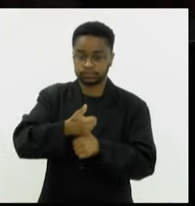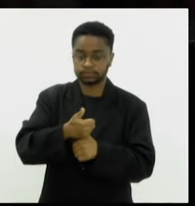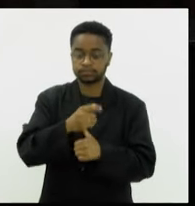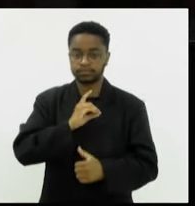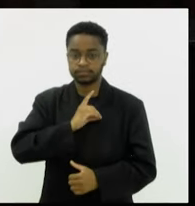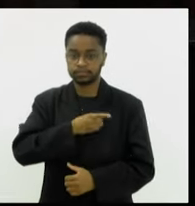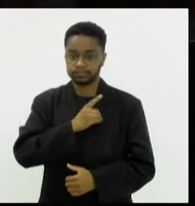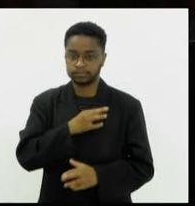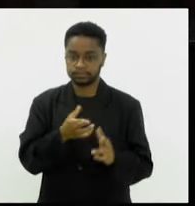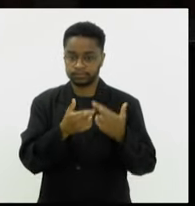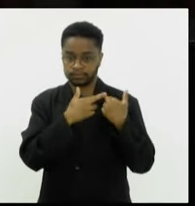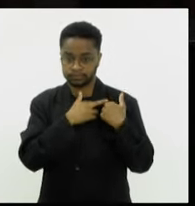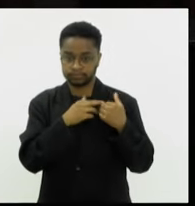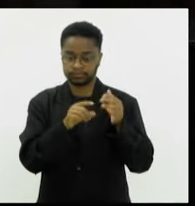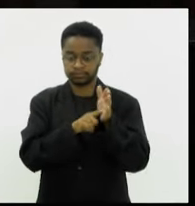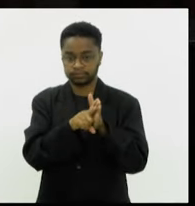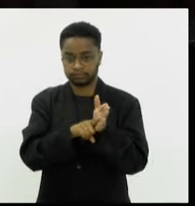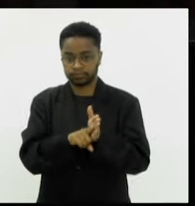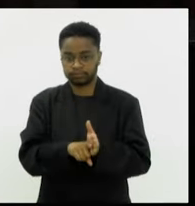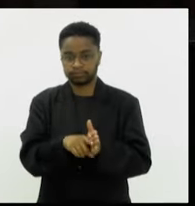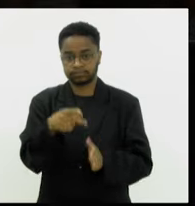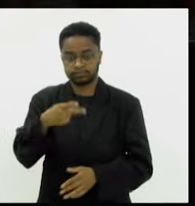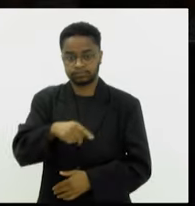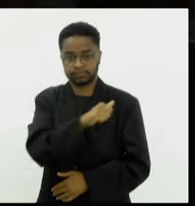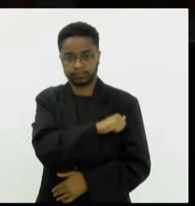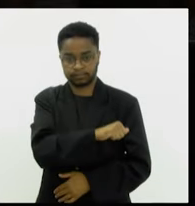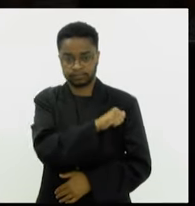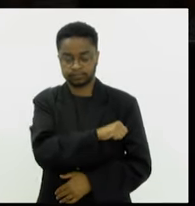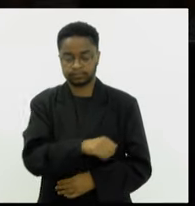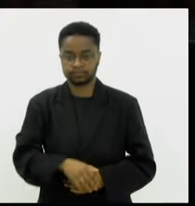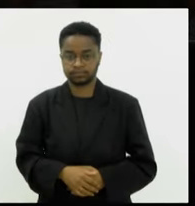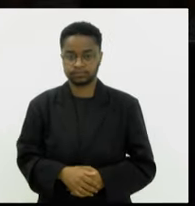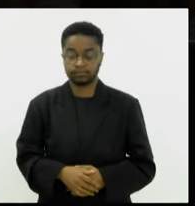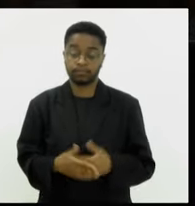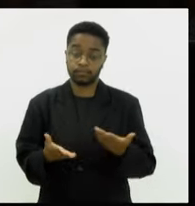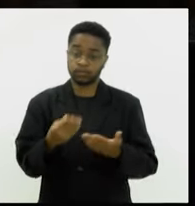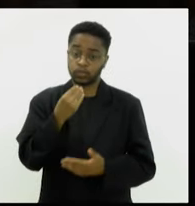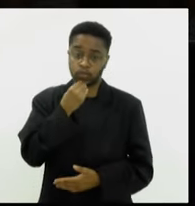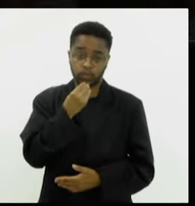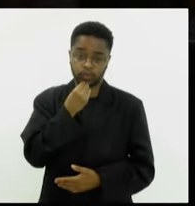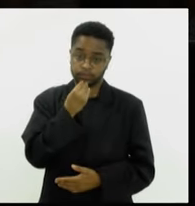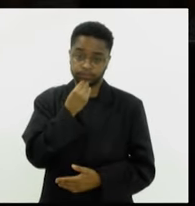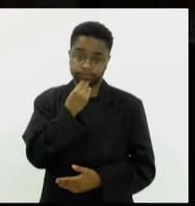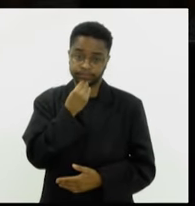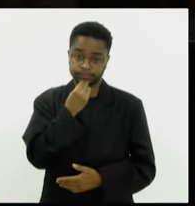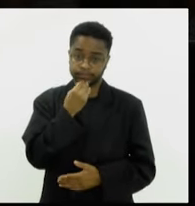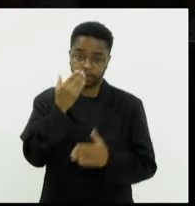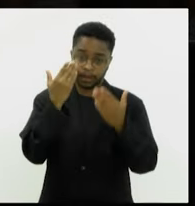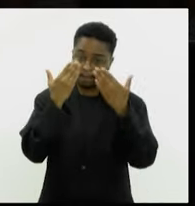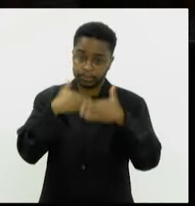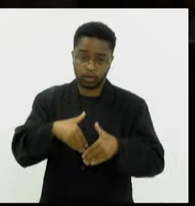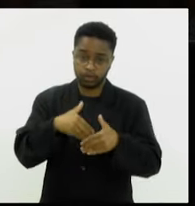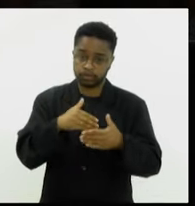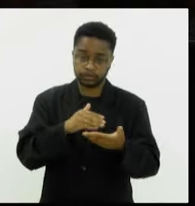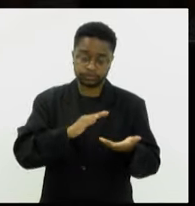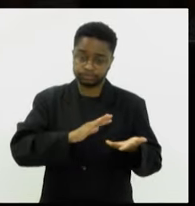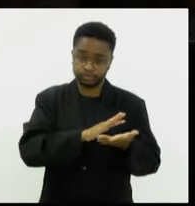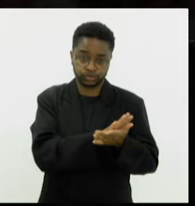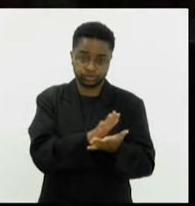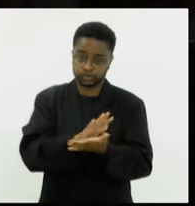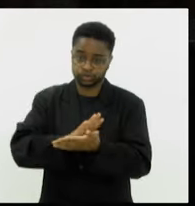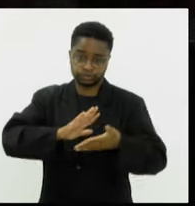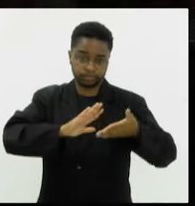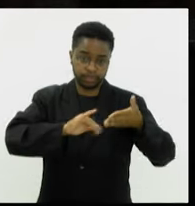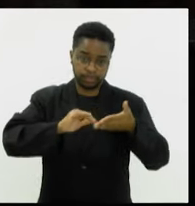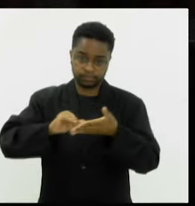responsável pela investigação aqui no Rio de Janeiro. Era óbvio que as provas foram destruídas no